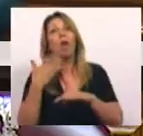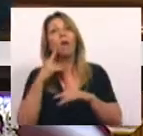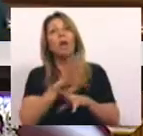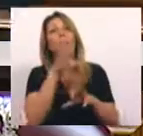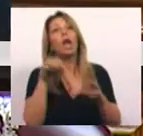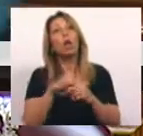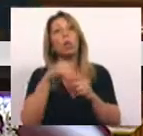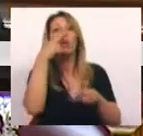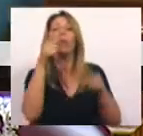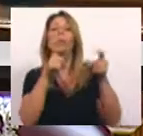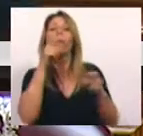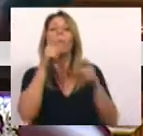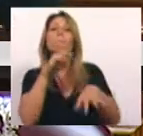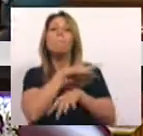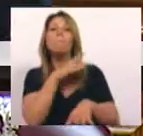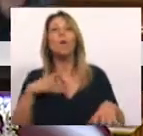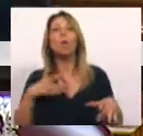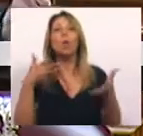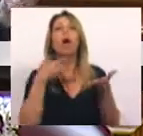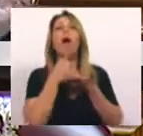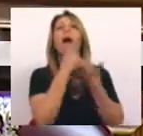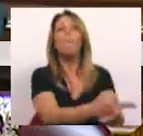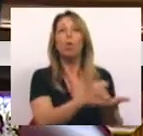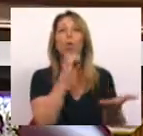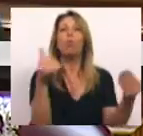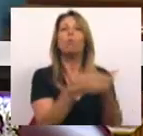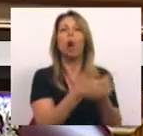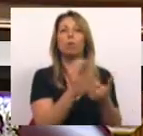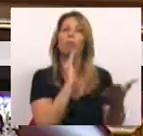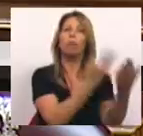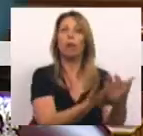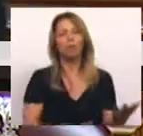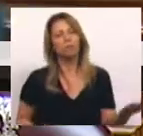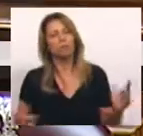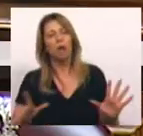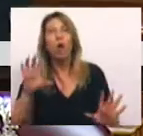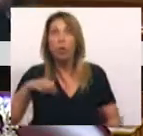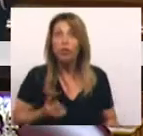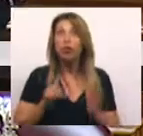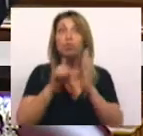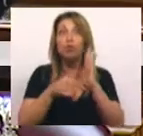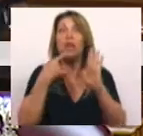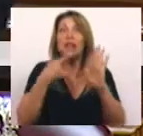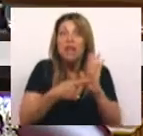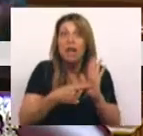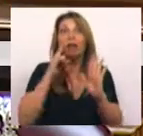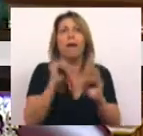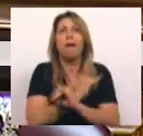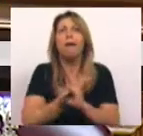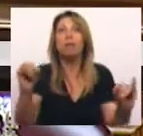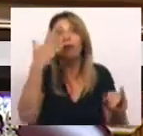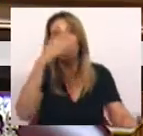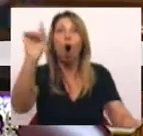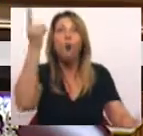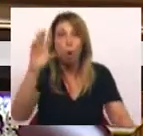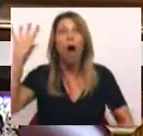Verdes taxativamente diz que isso não é possível. E, portanto, se isso viesse a acontecer, seria um crime. Crime nos termos